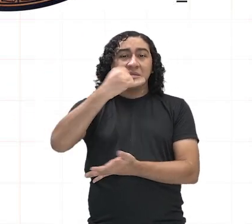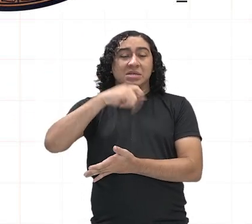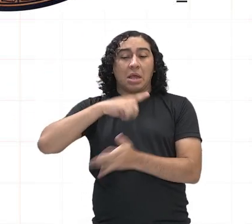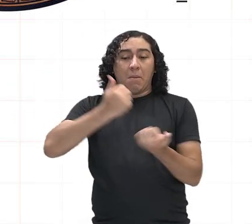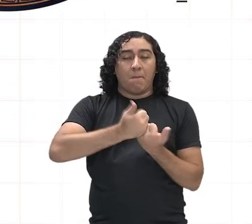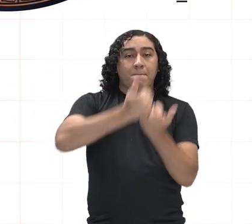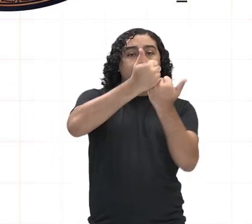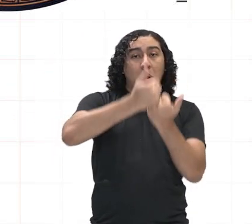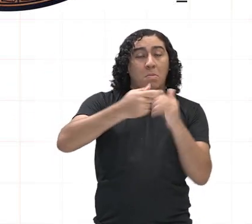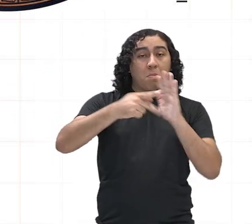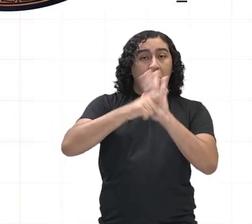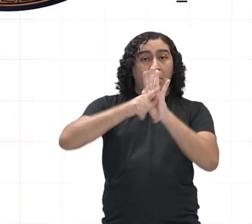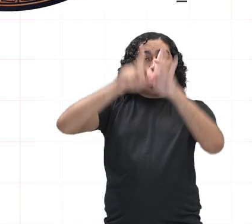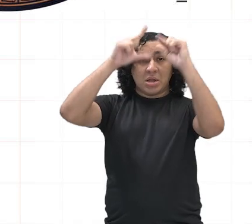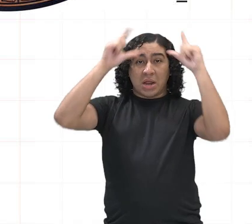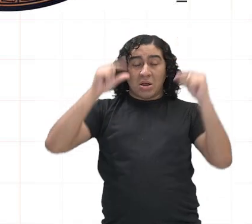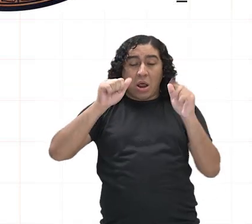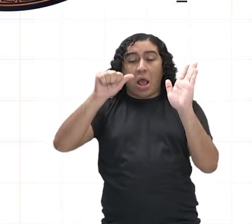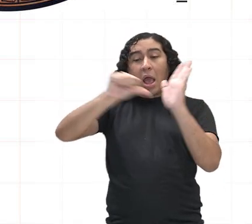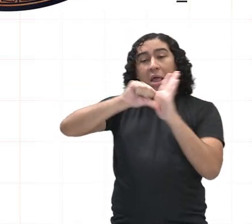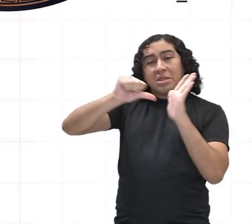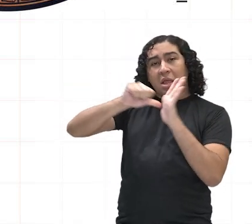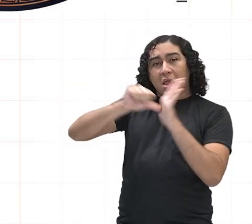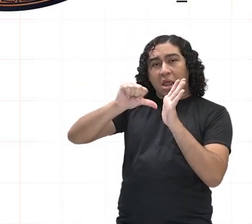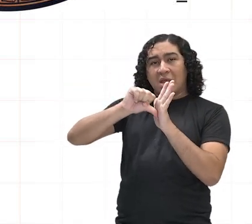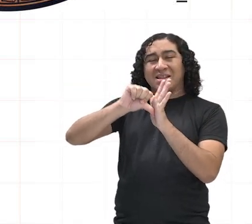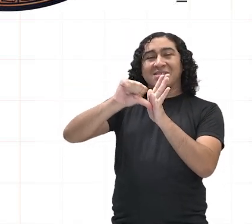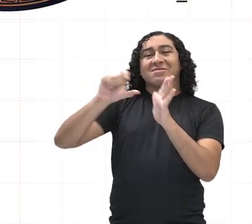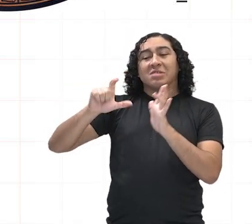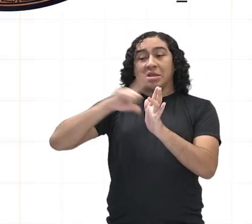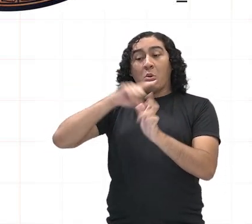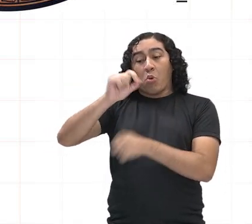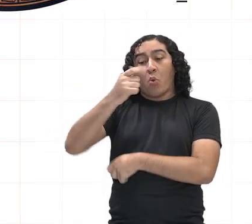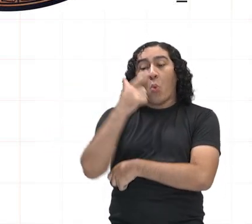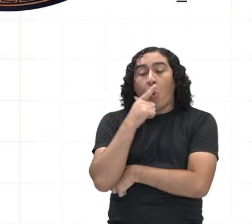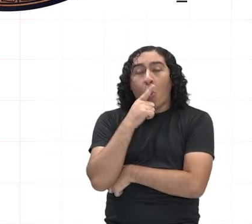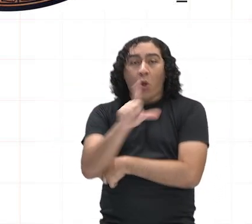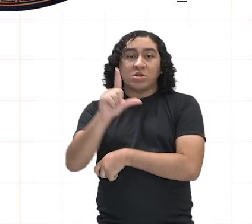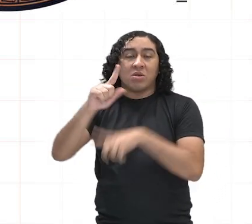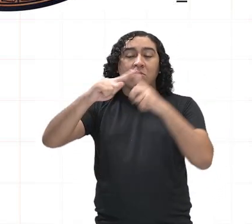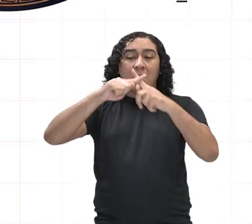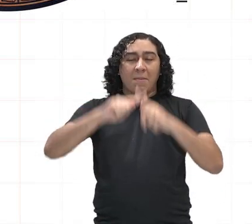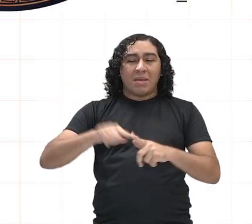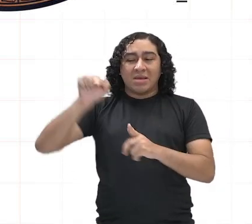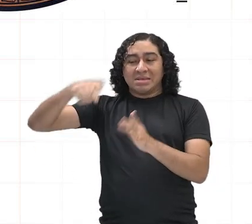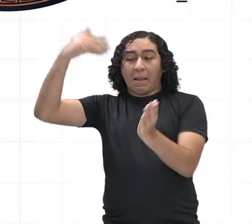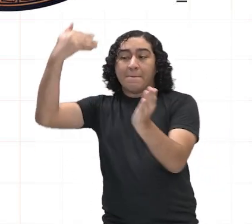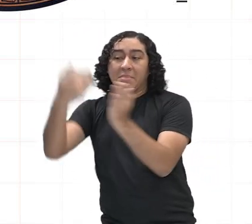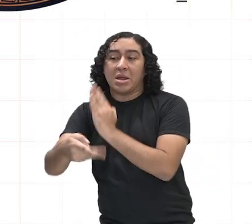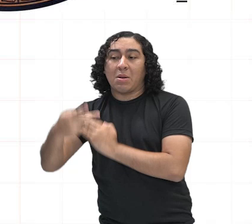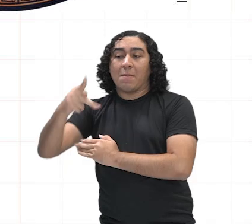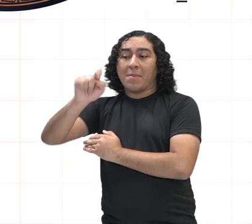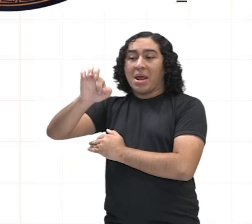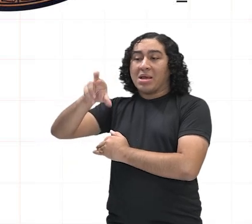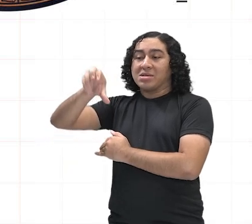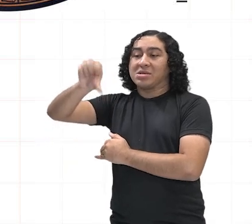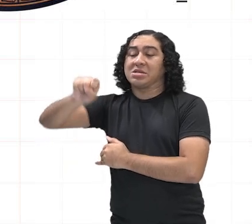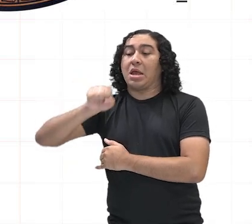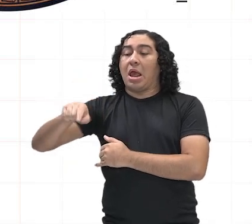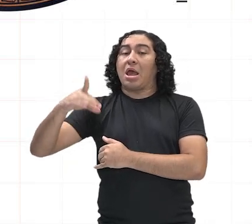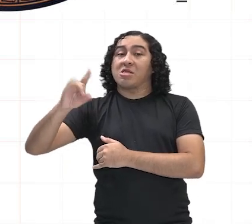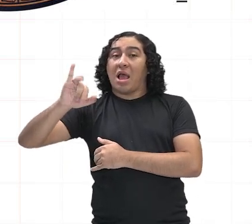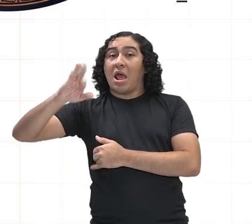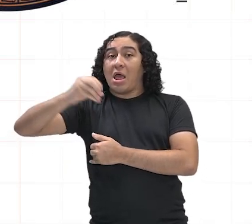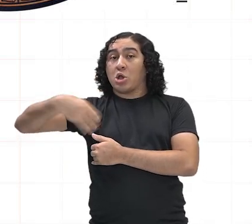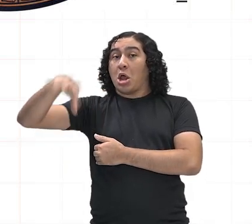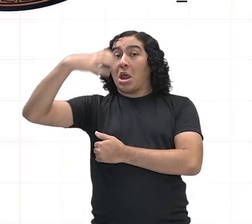gregos. Atenas, menos numerosa em guerreiro, conseguiu derrotar os persas. Dario passou, então, a preparar